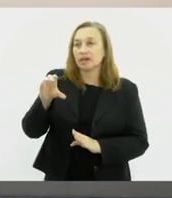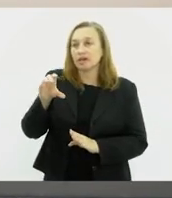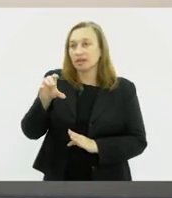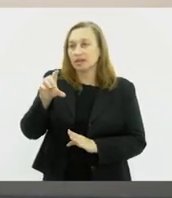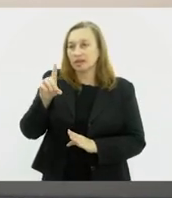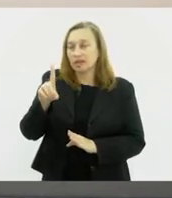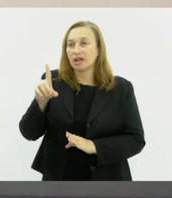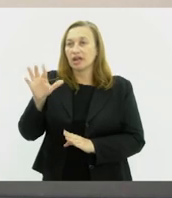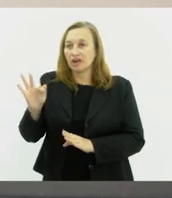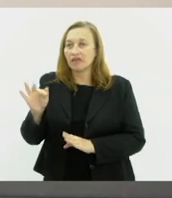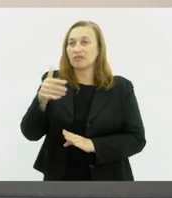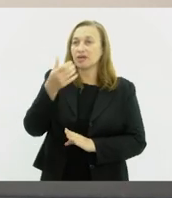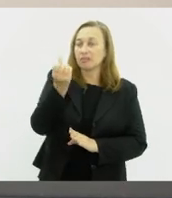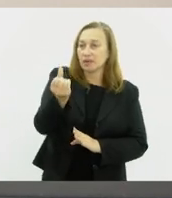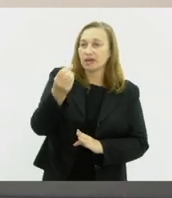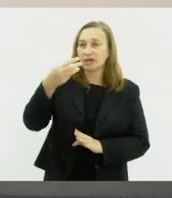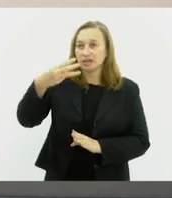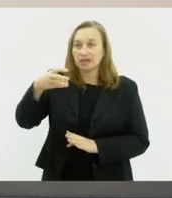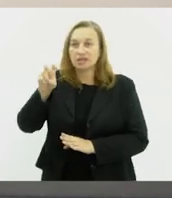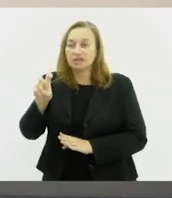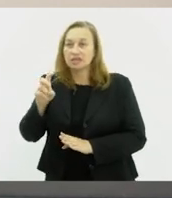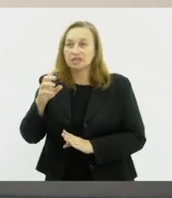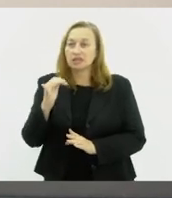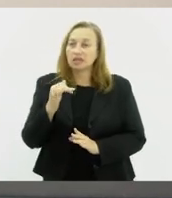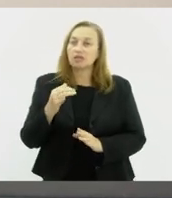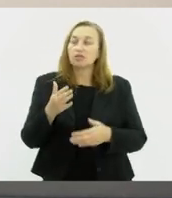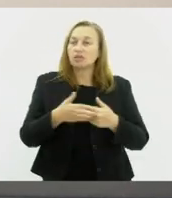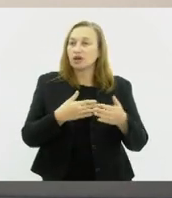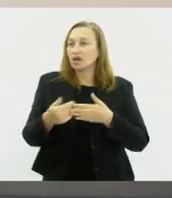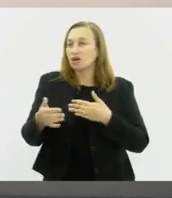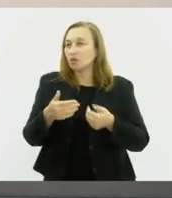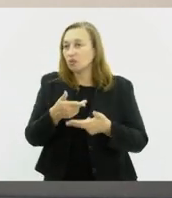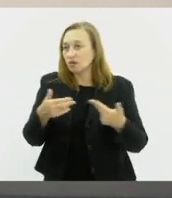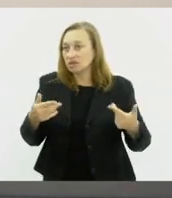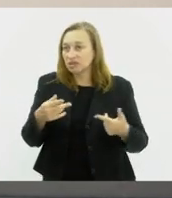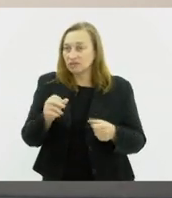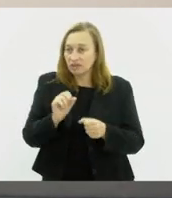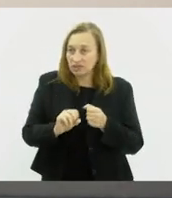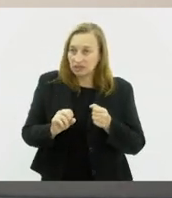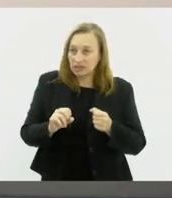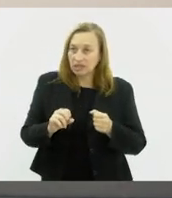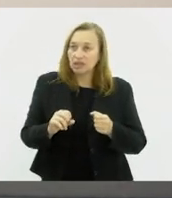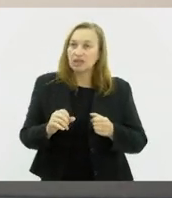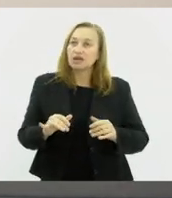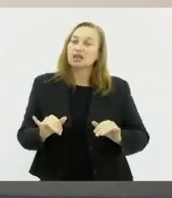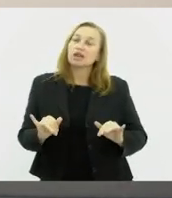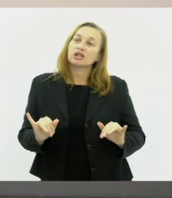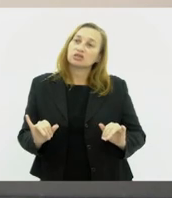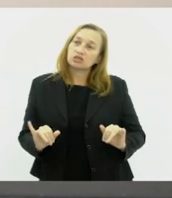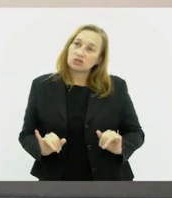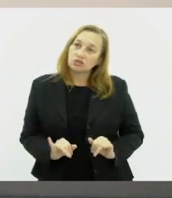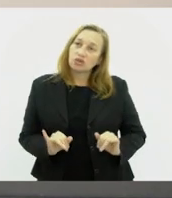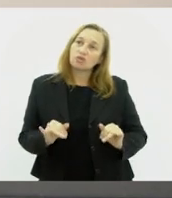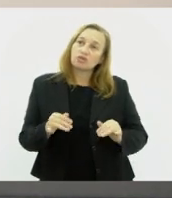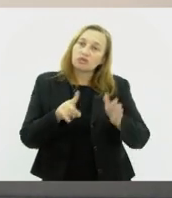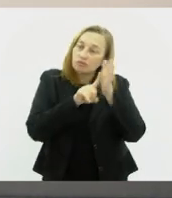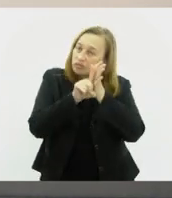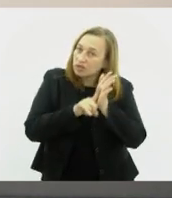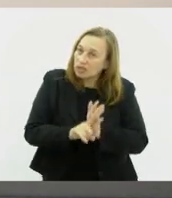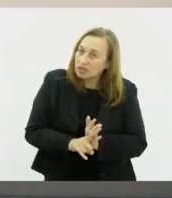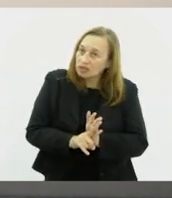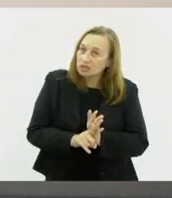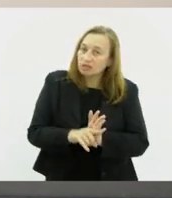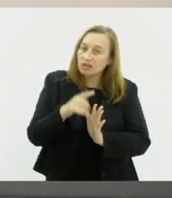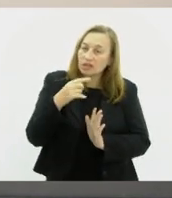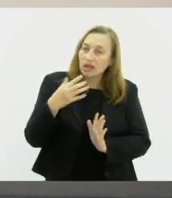fazer tem que ser comunicado ao Ministério Público tá a gente sofre é a gente sofre entre aspas tá a gente s f fala fiscalização tá